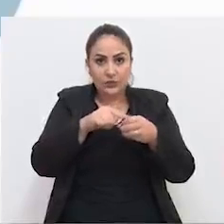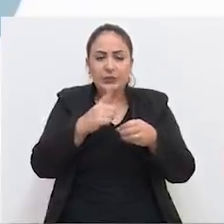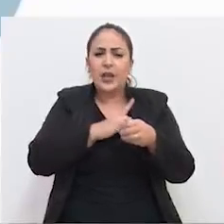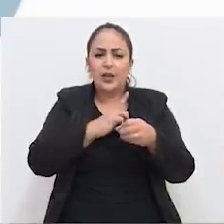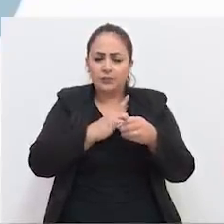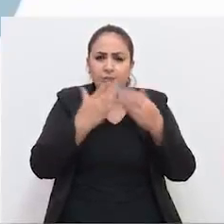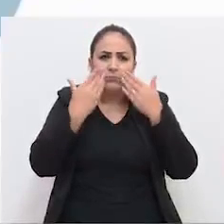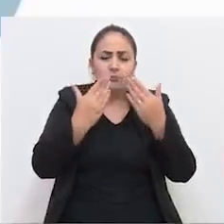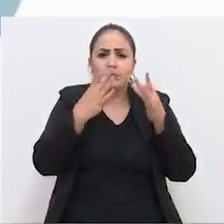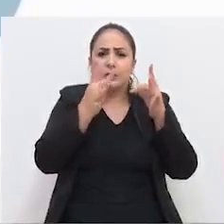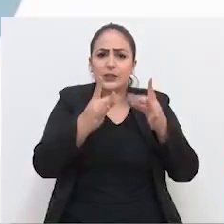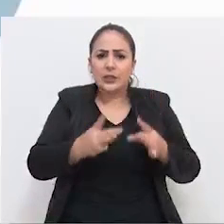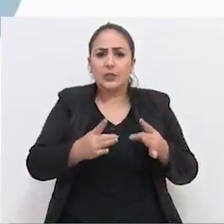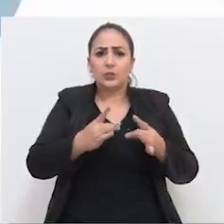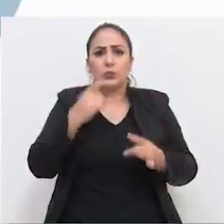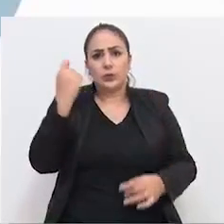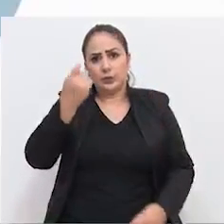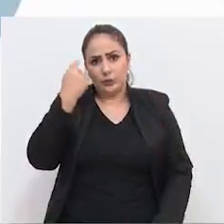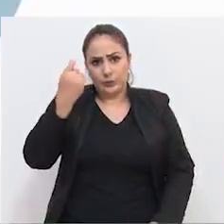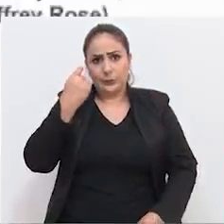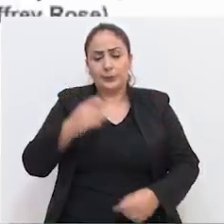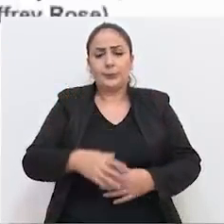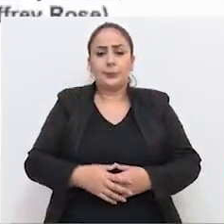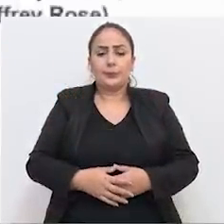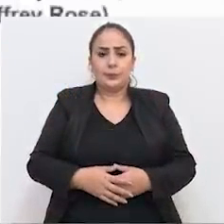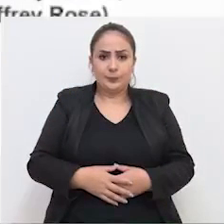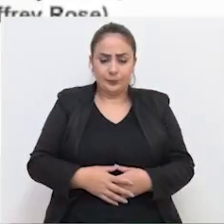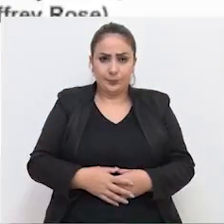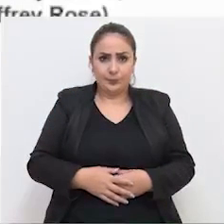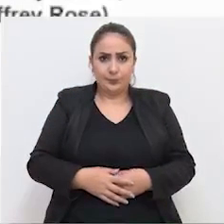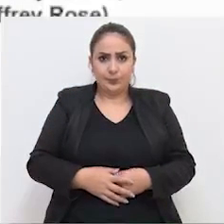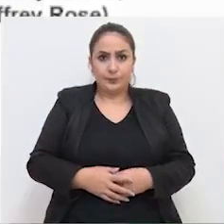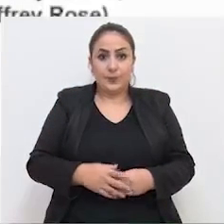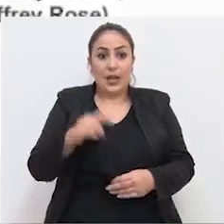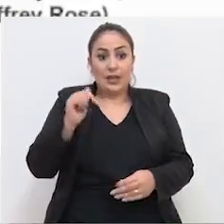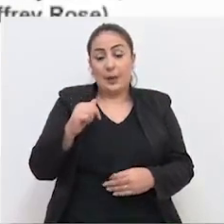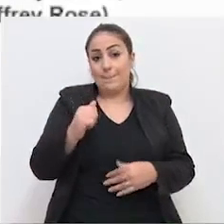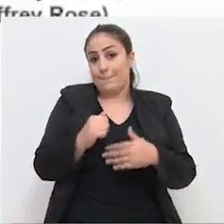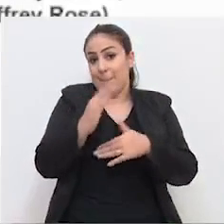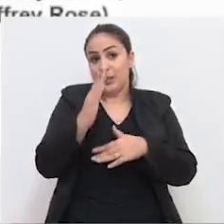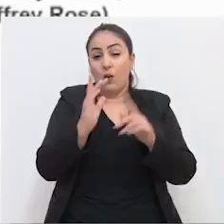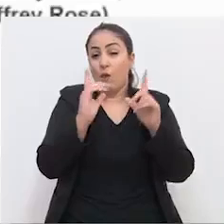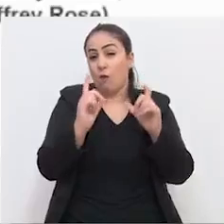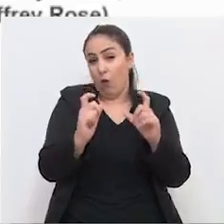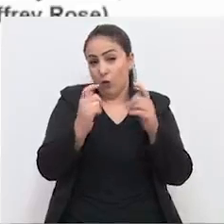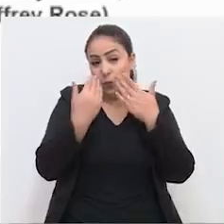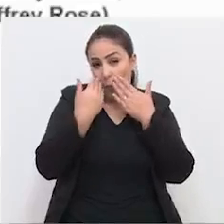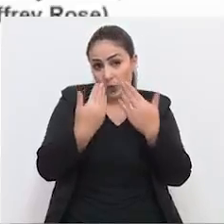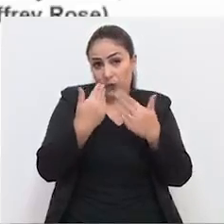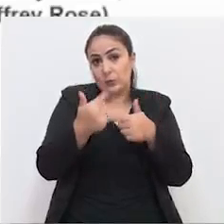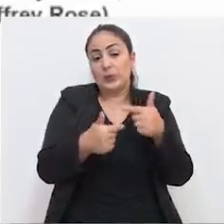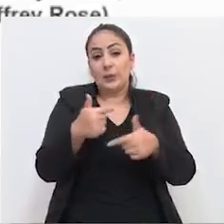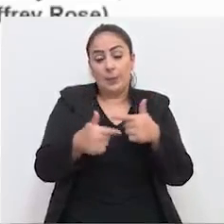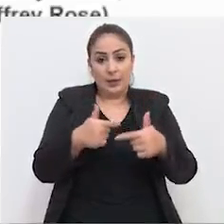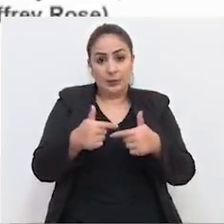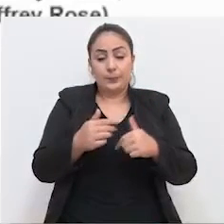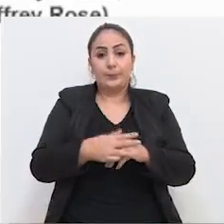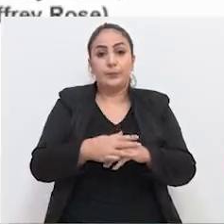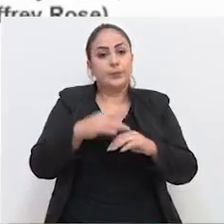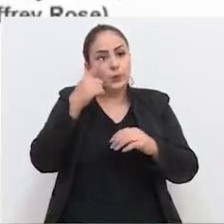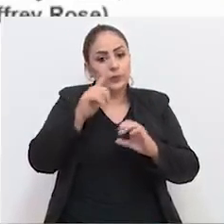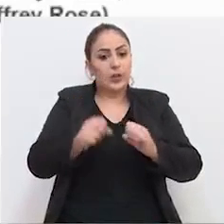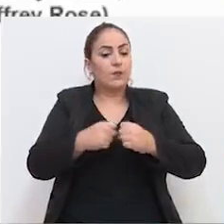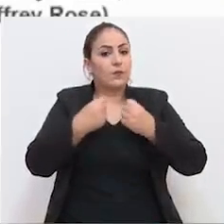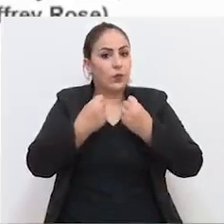bem detalhado da situação do Rio Grande do Sul. Então, aqui mais algumas fotos do trabalho de campo,